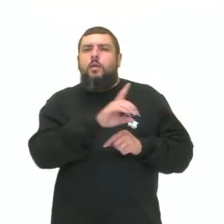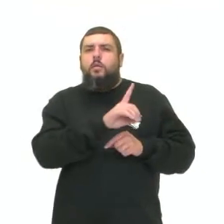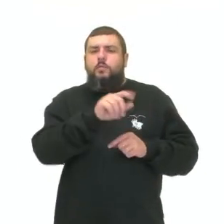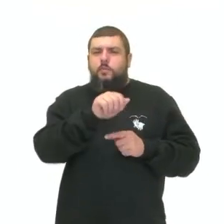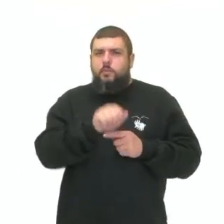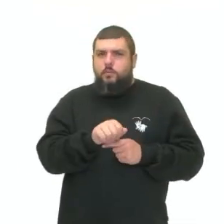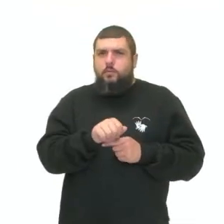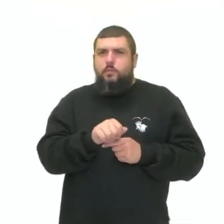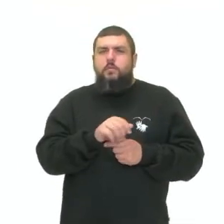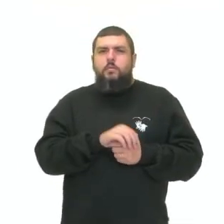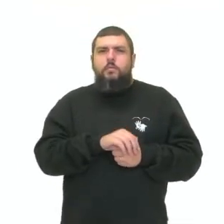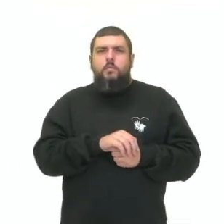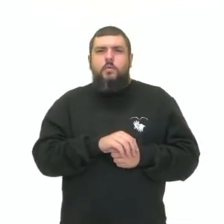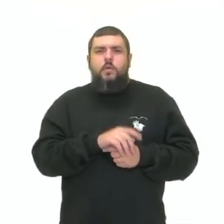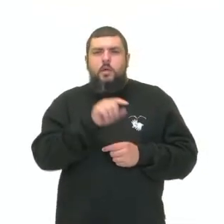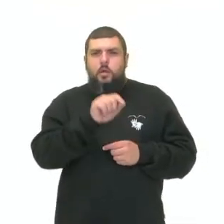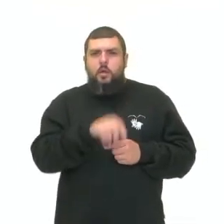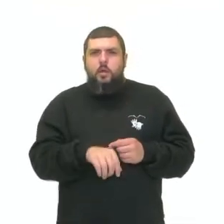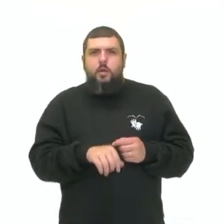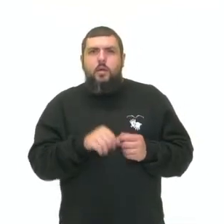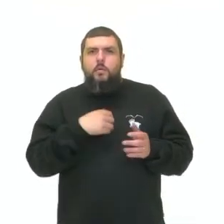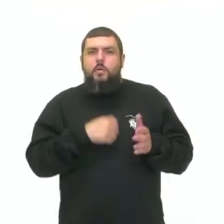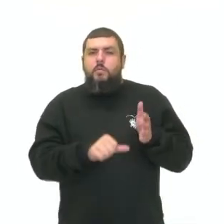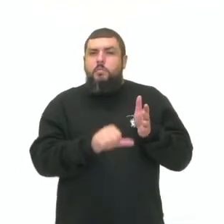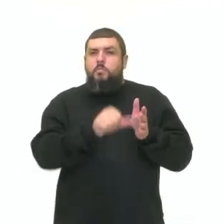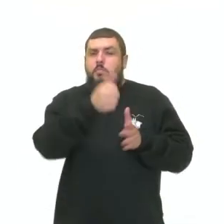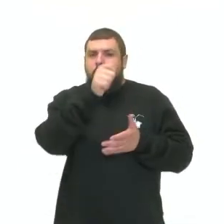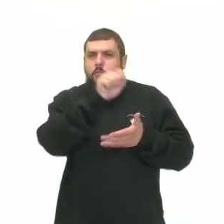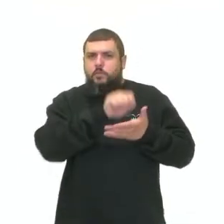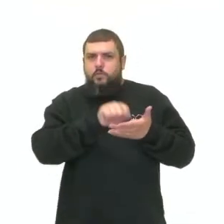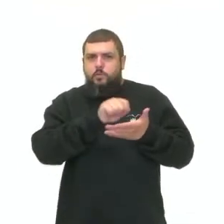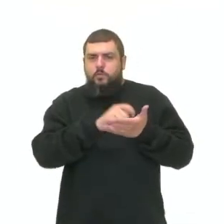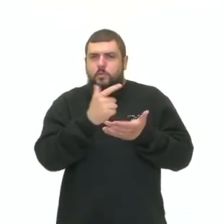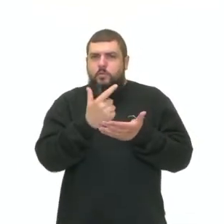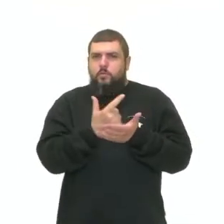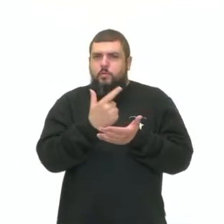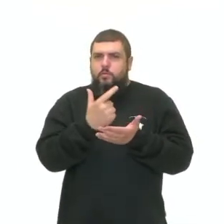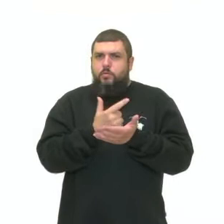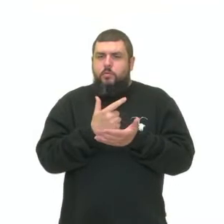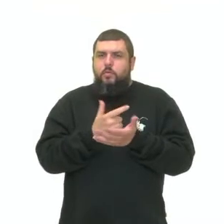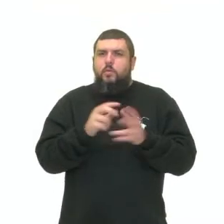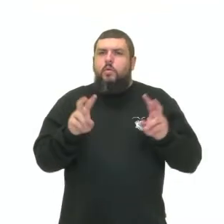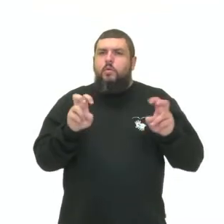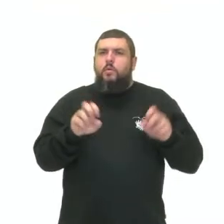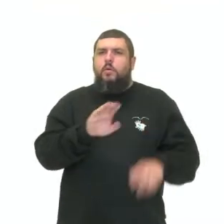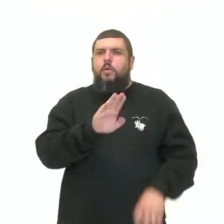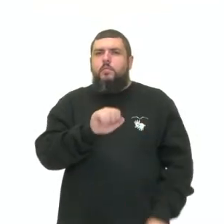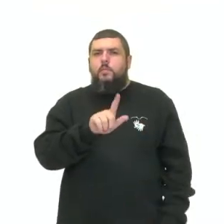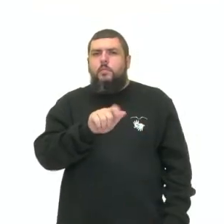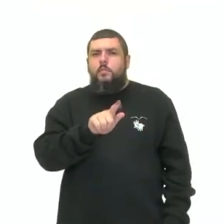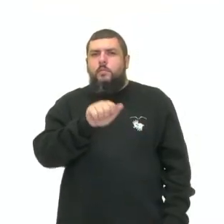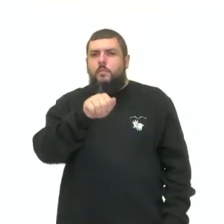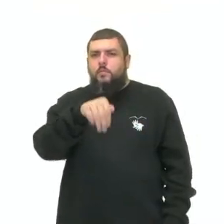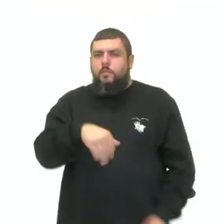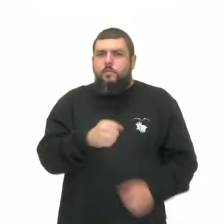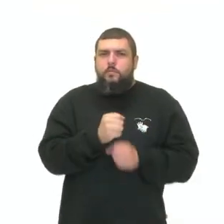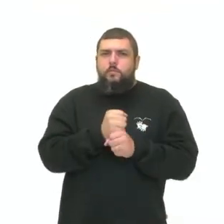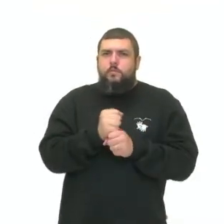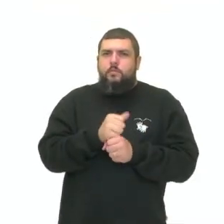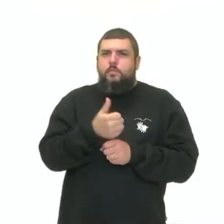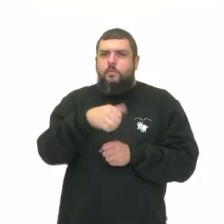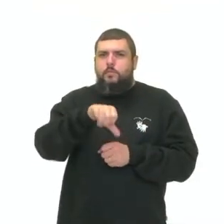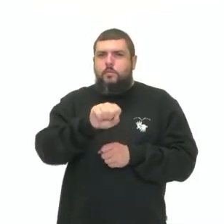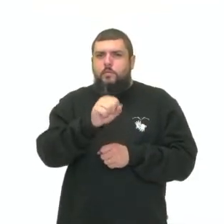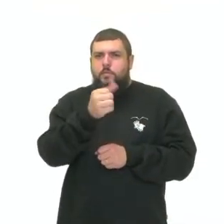aos 40 anos, intitulado Bagagem, de 1976, né? E além de elogiar